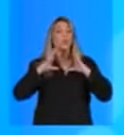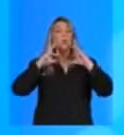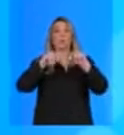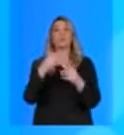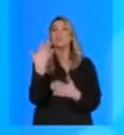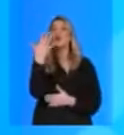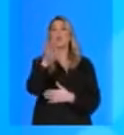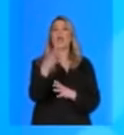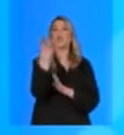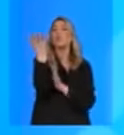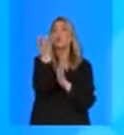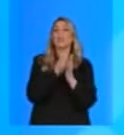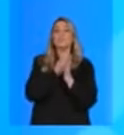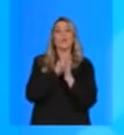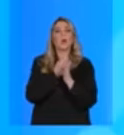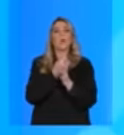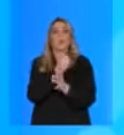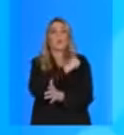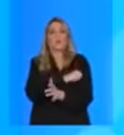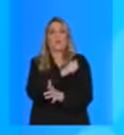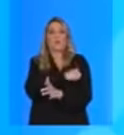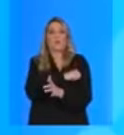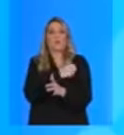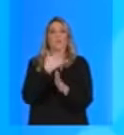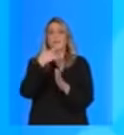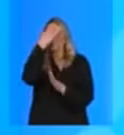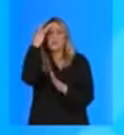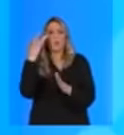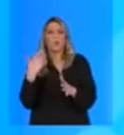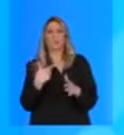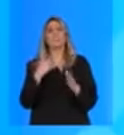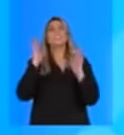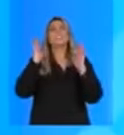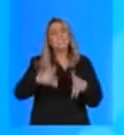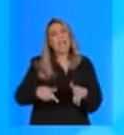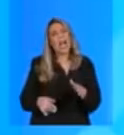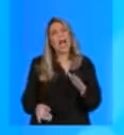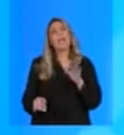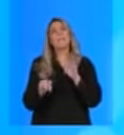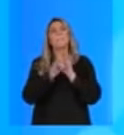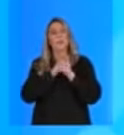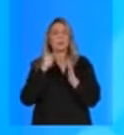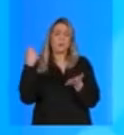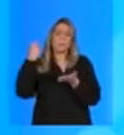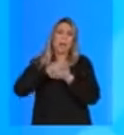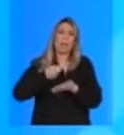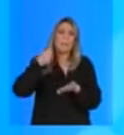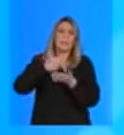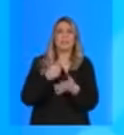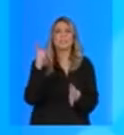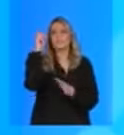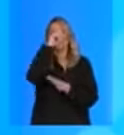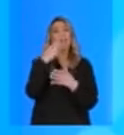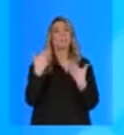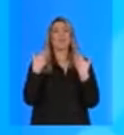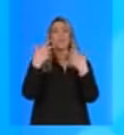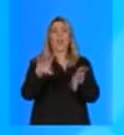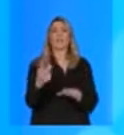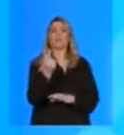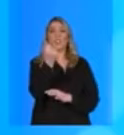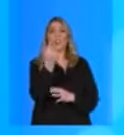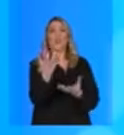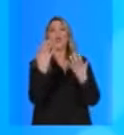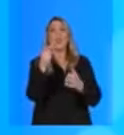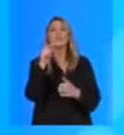ninguém o povo carioca que já paga tantos impostos já passa por tantas dificuldades Não não quero o seu dinheiro eu quero a